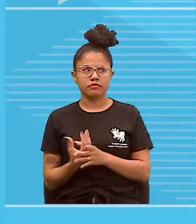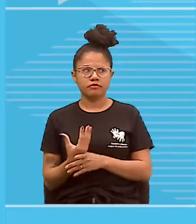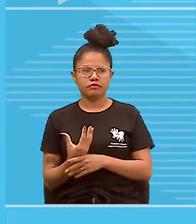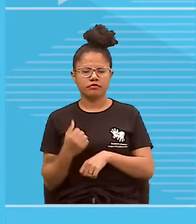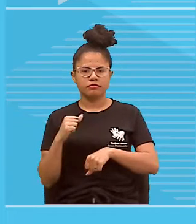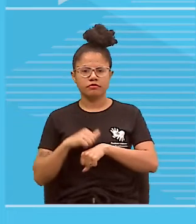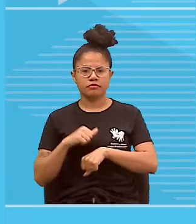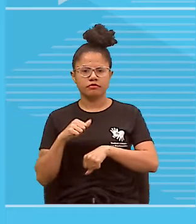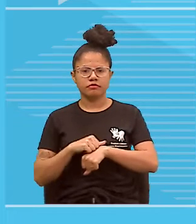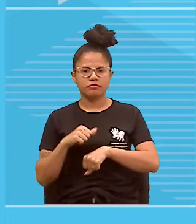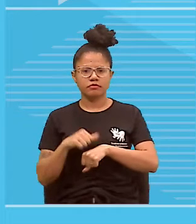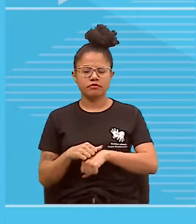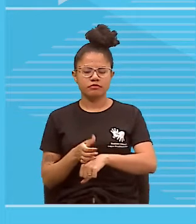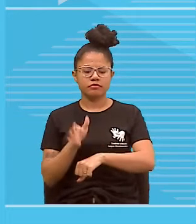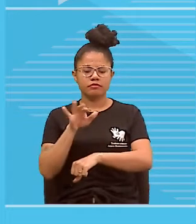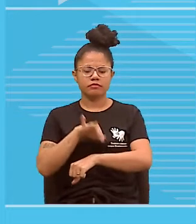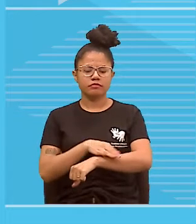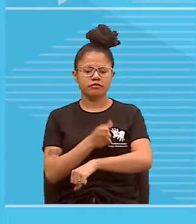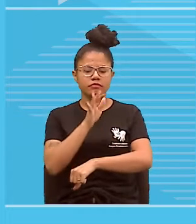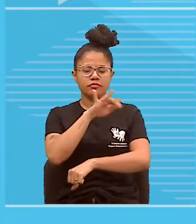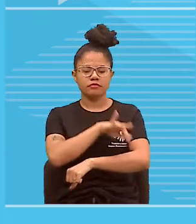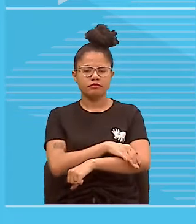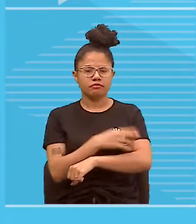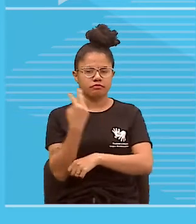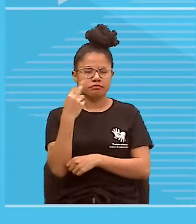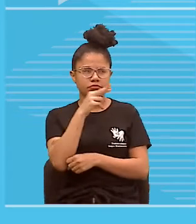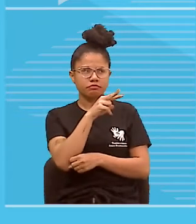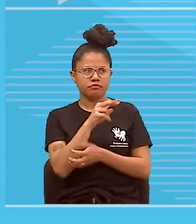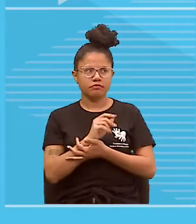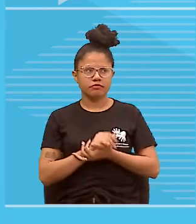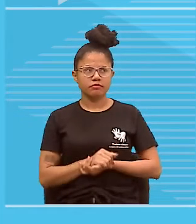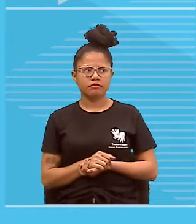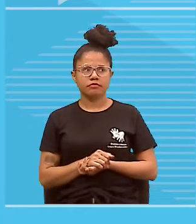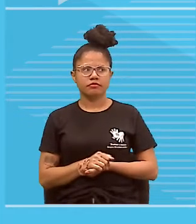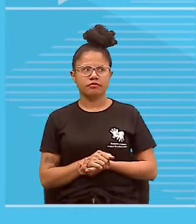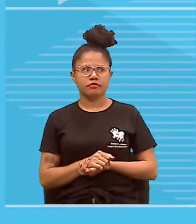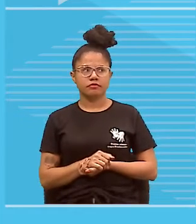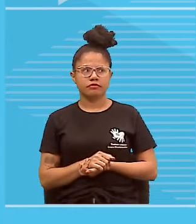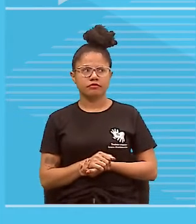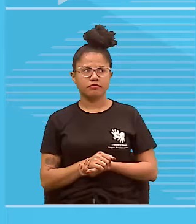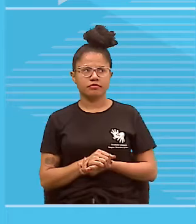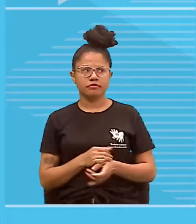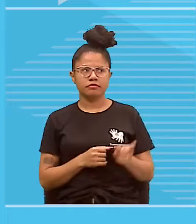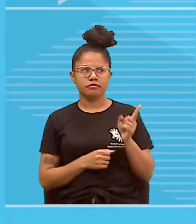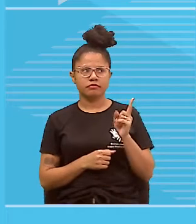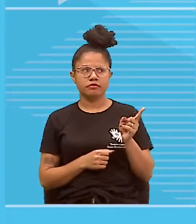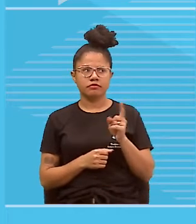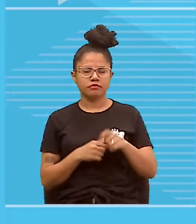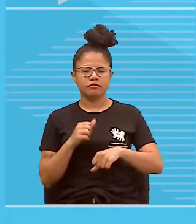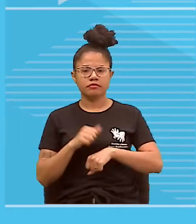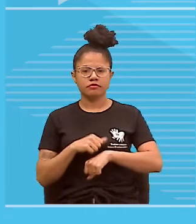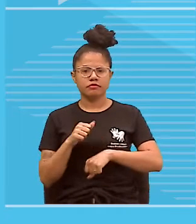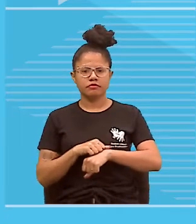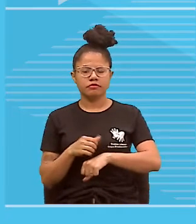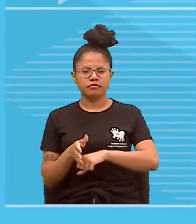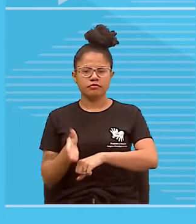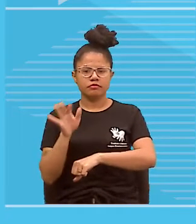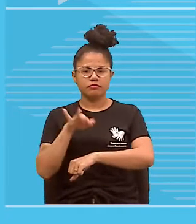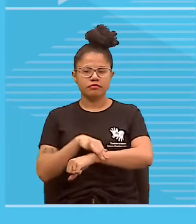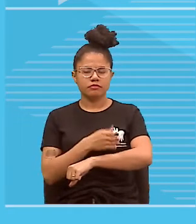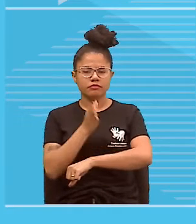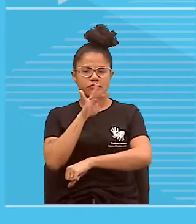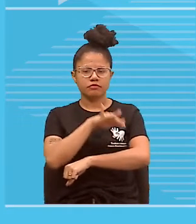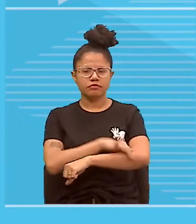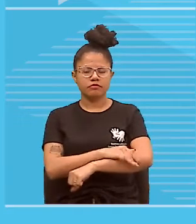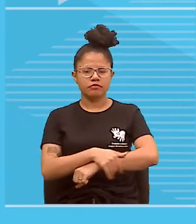mais antigas estão vendo bem aqui né nesse cantinho Então essas rochas mais antigas elas só